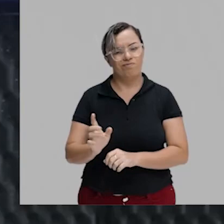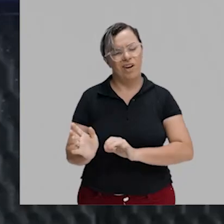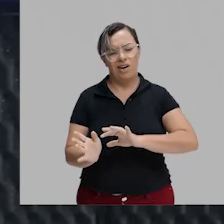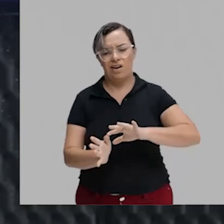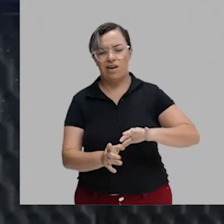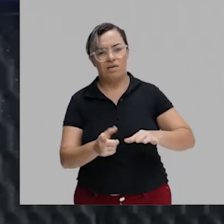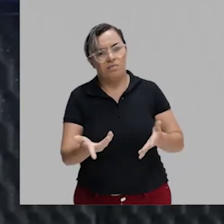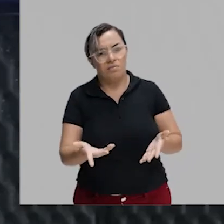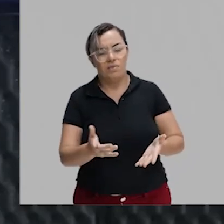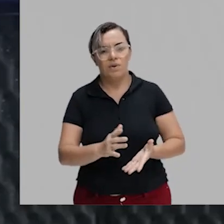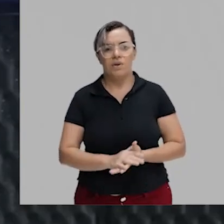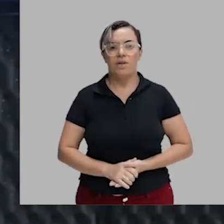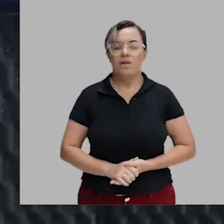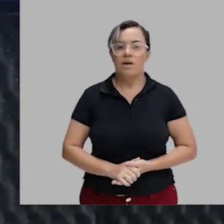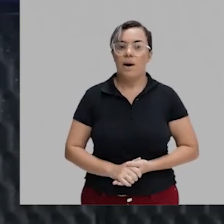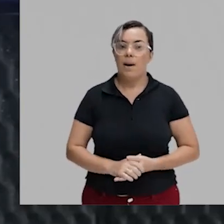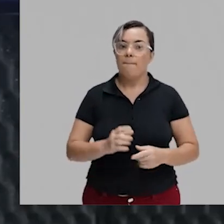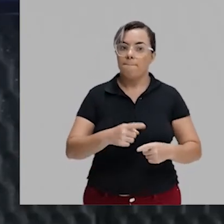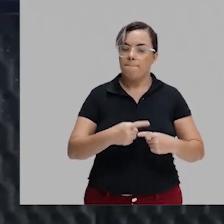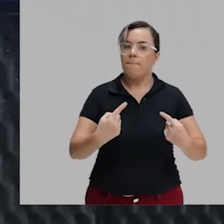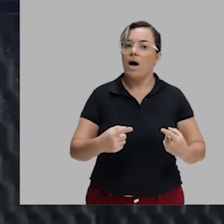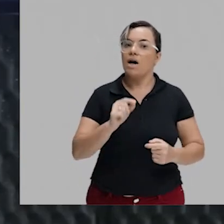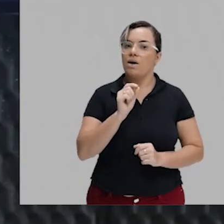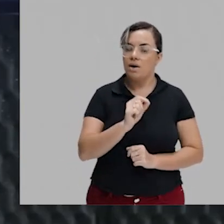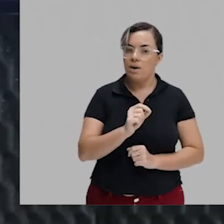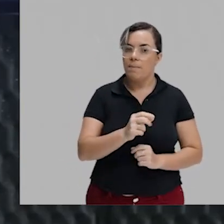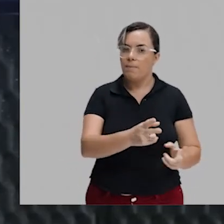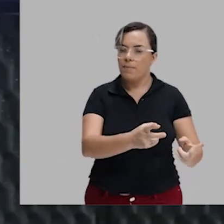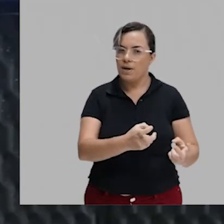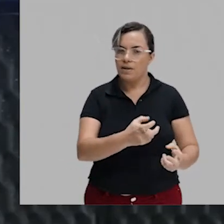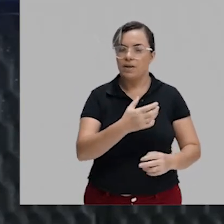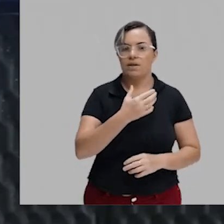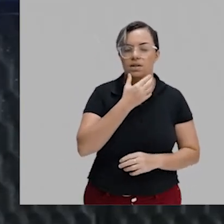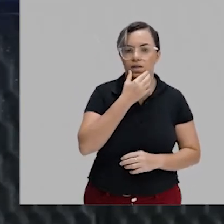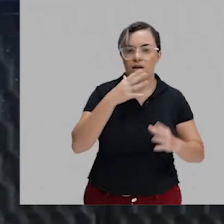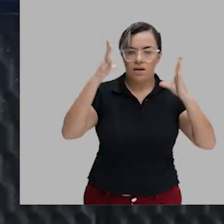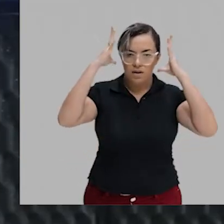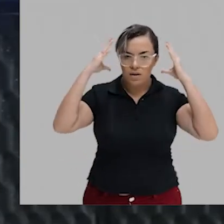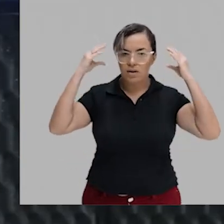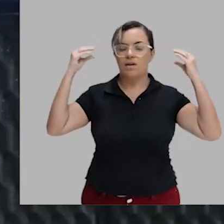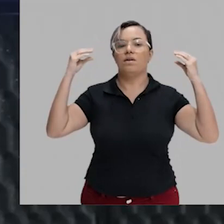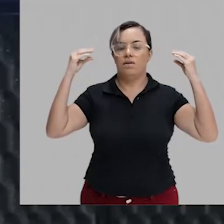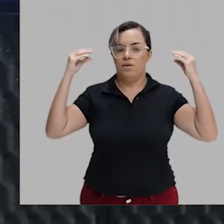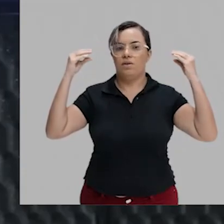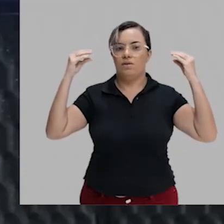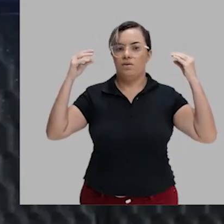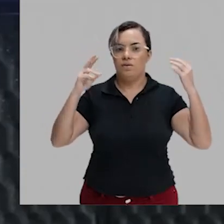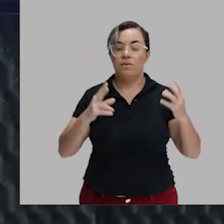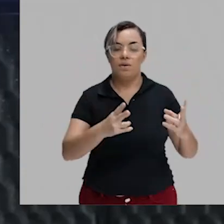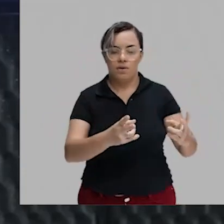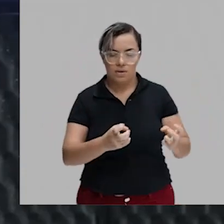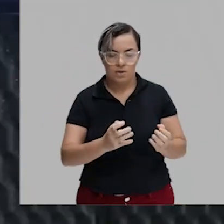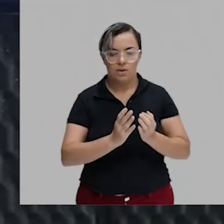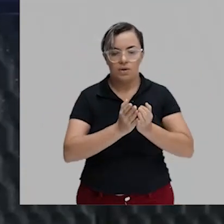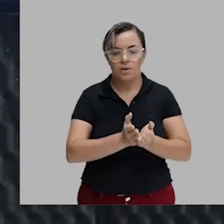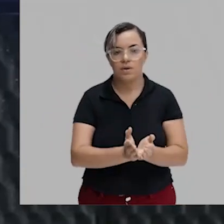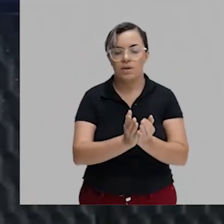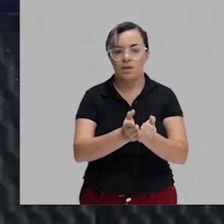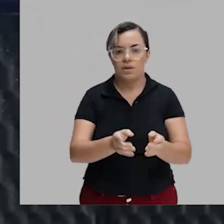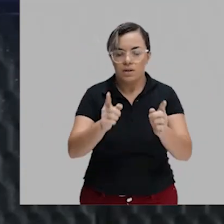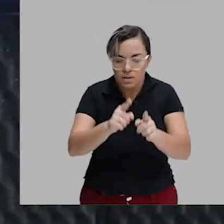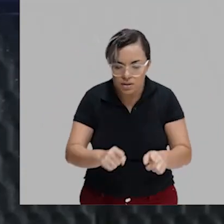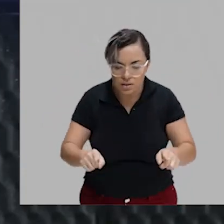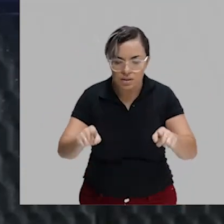que você observa esse estímulo à construção naval, como também o estímulo à produção das manufaturas.